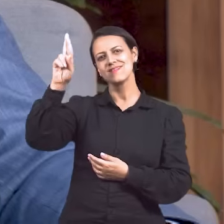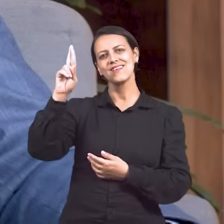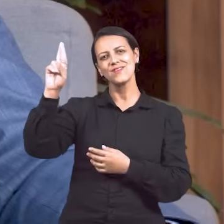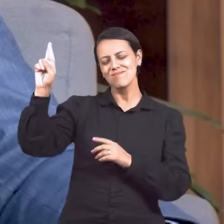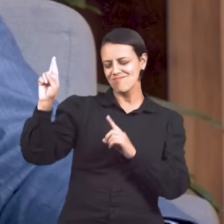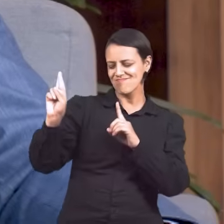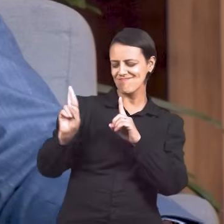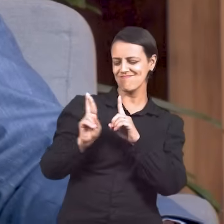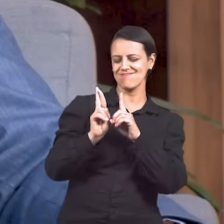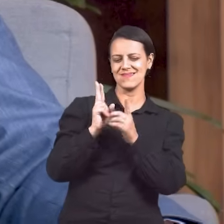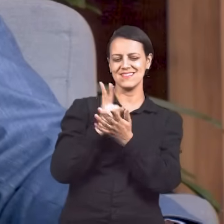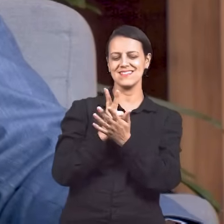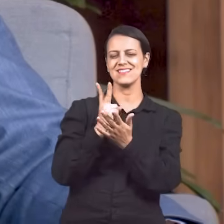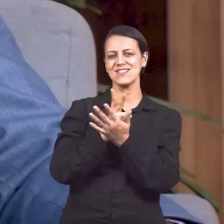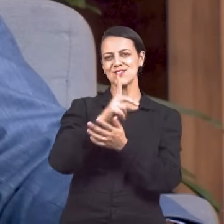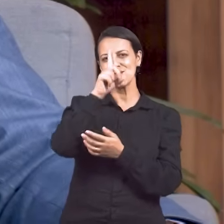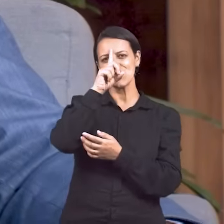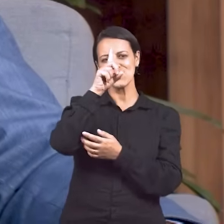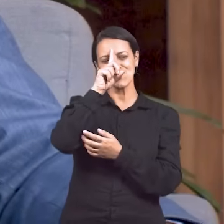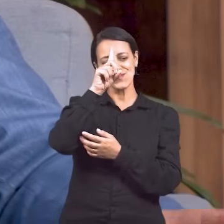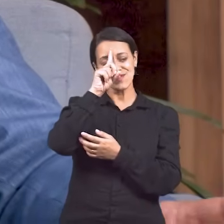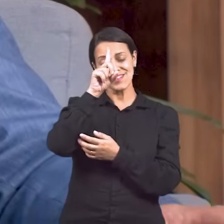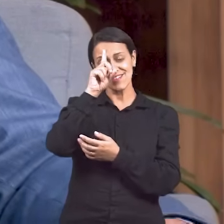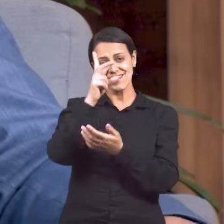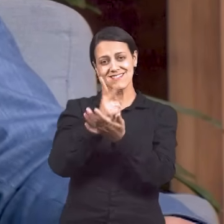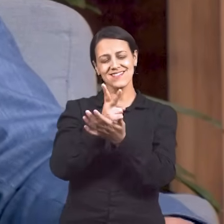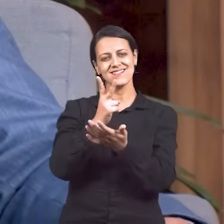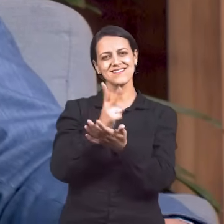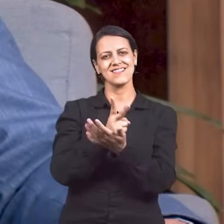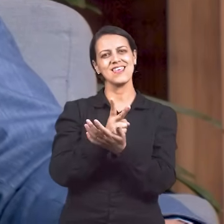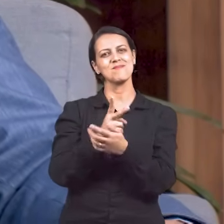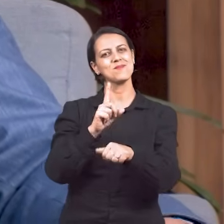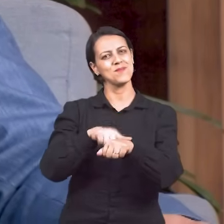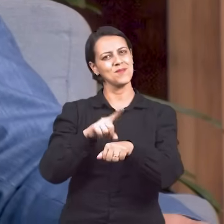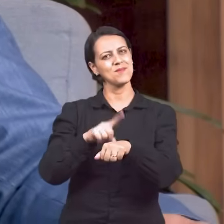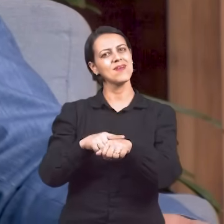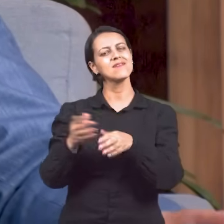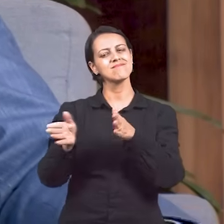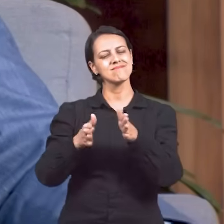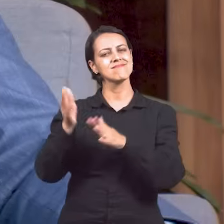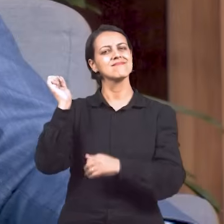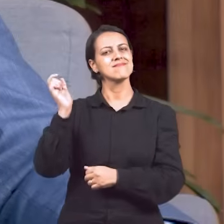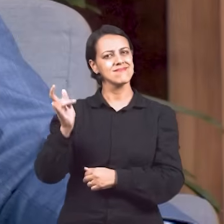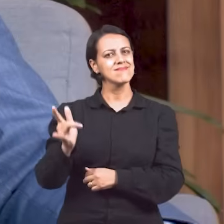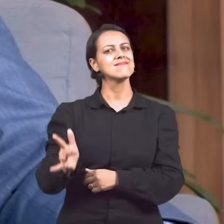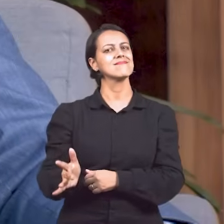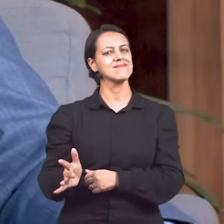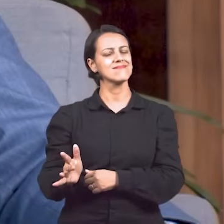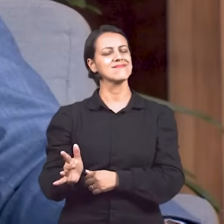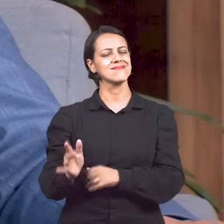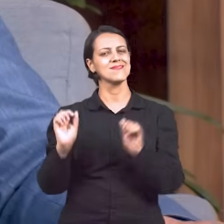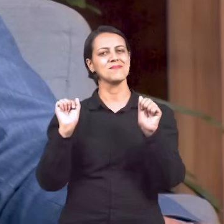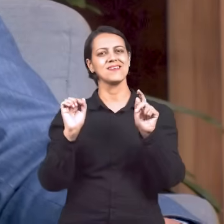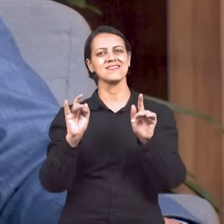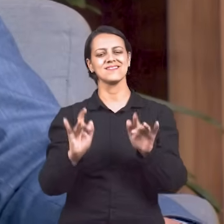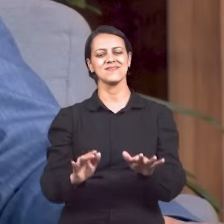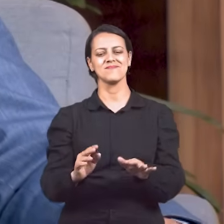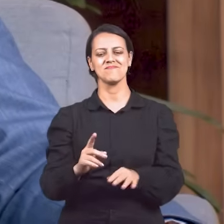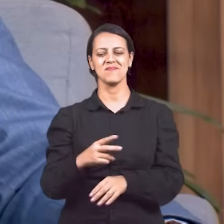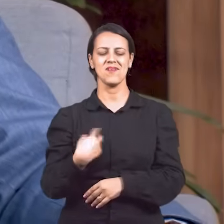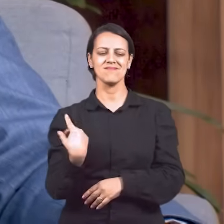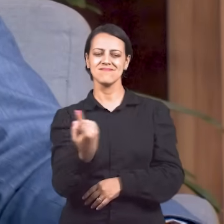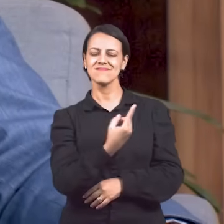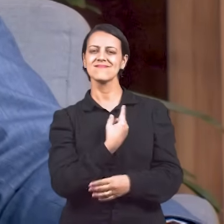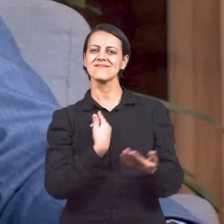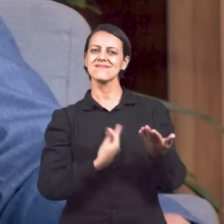nós todos os dias e muitas das vezes pelas madrugadas. Glória a Deus. Que bênção. Nós estamos aqui conversando com os